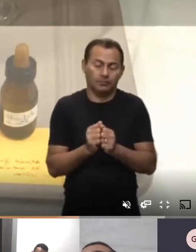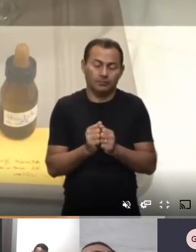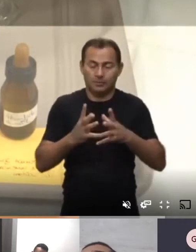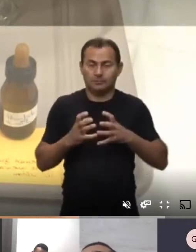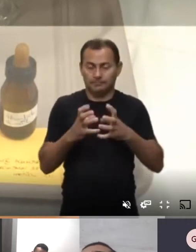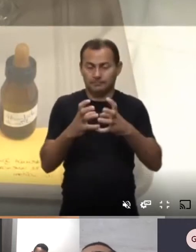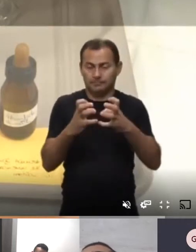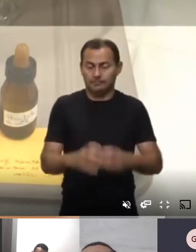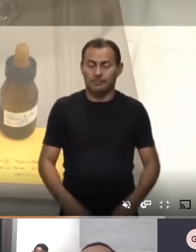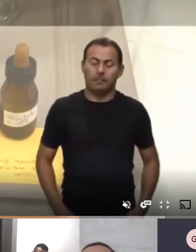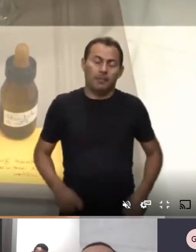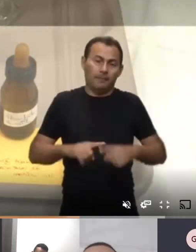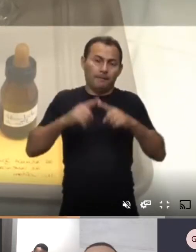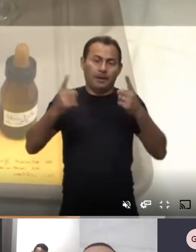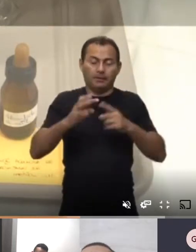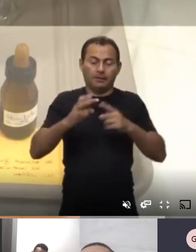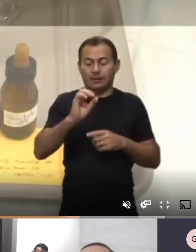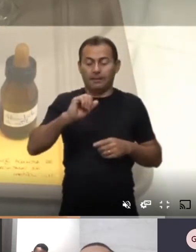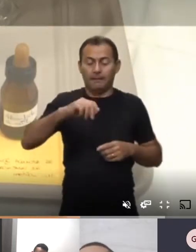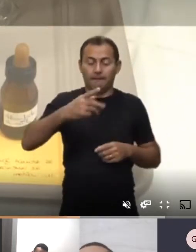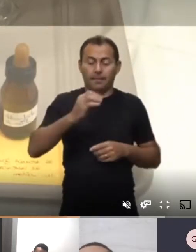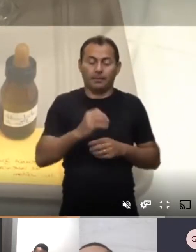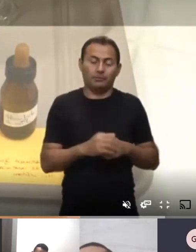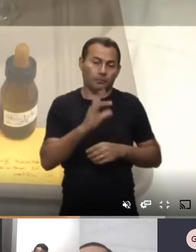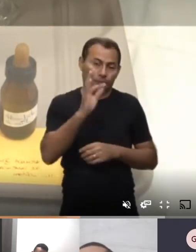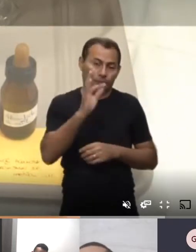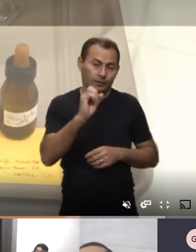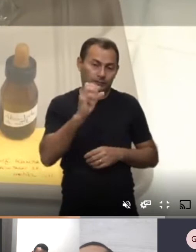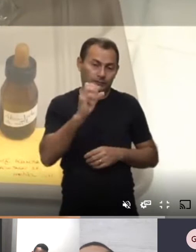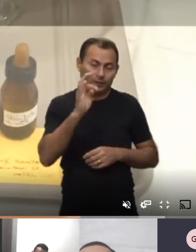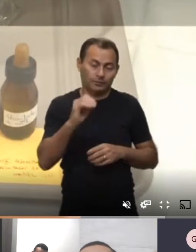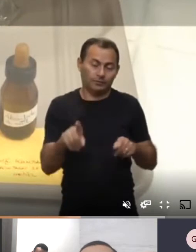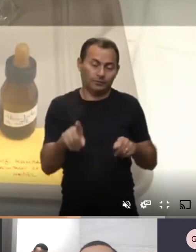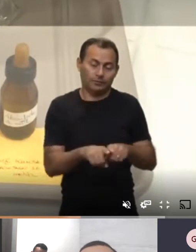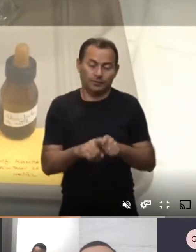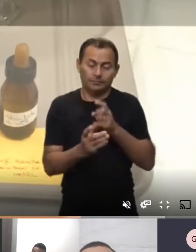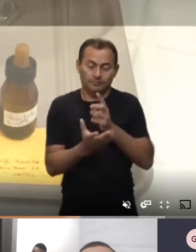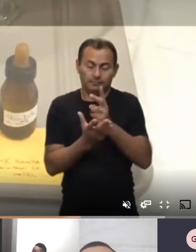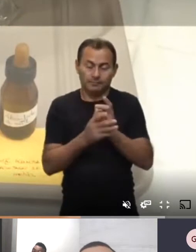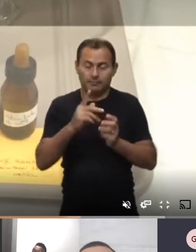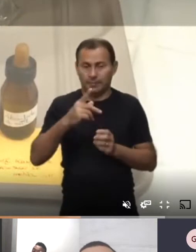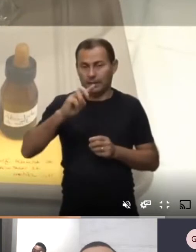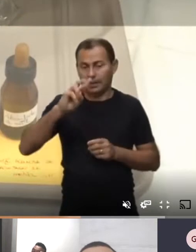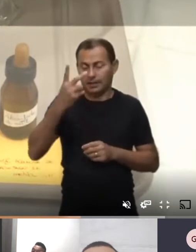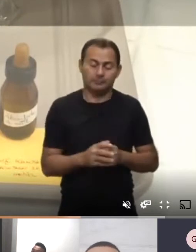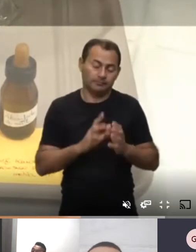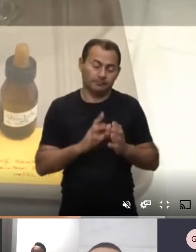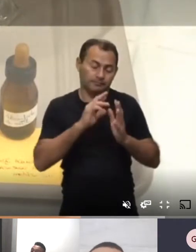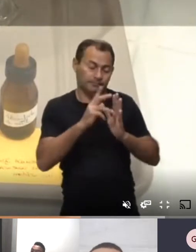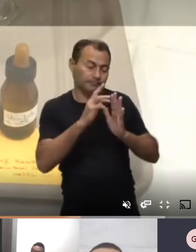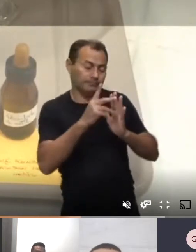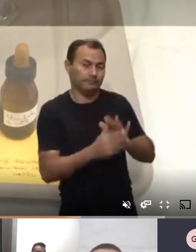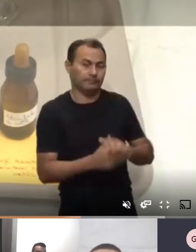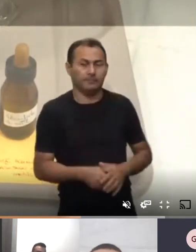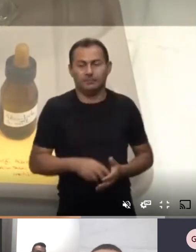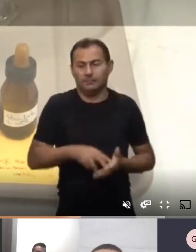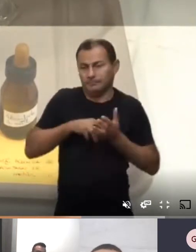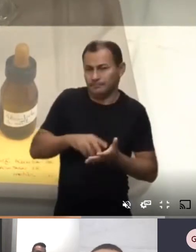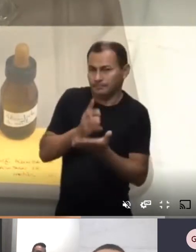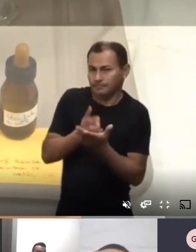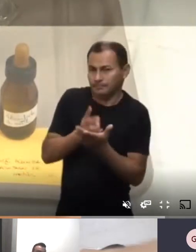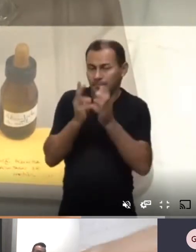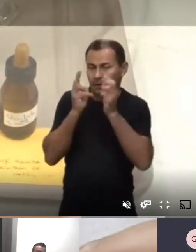Mesmo colocando, querendo mudar a cor, né, o pH querendo mudar, a solução tampão ela consegue estabilizar, né? Ela é